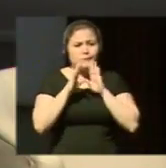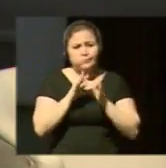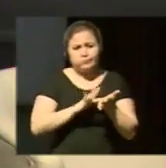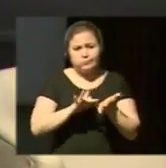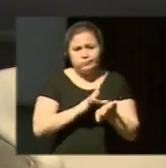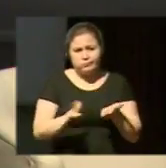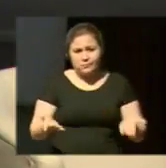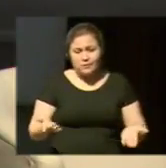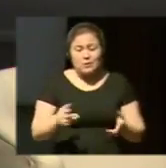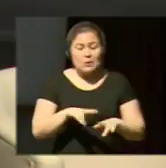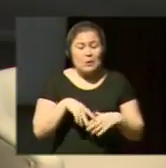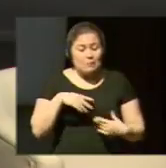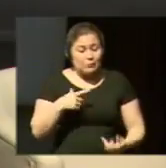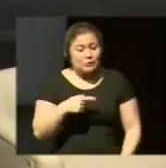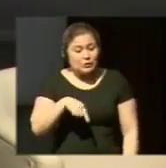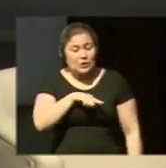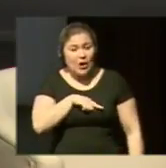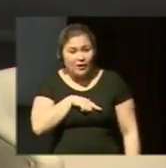nós temos que